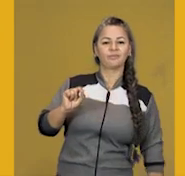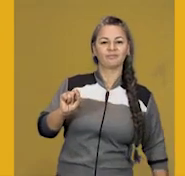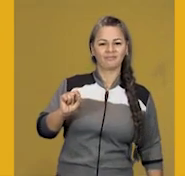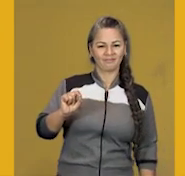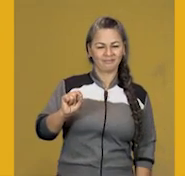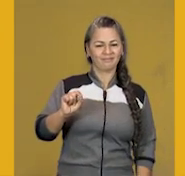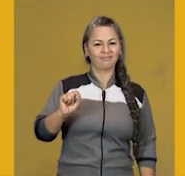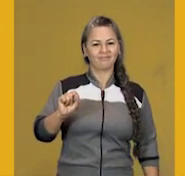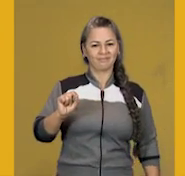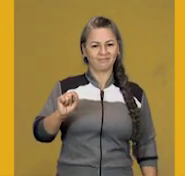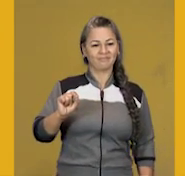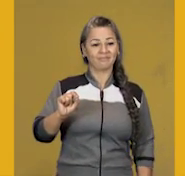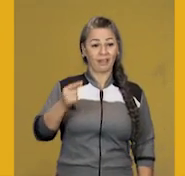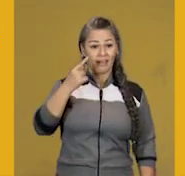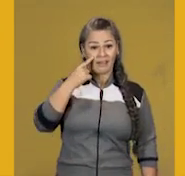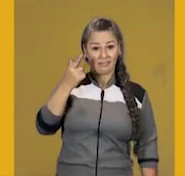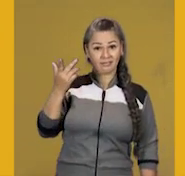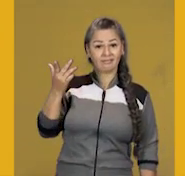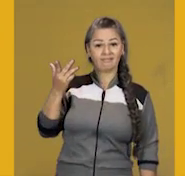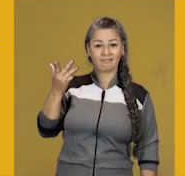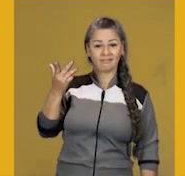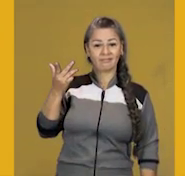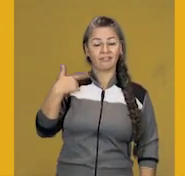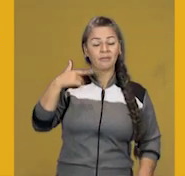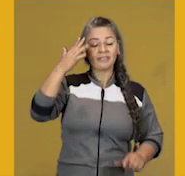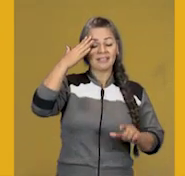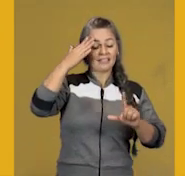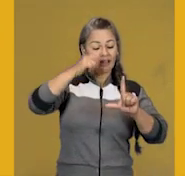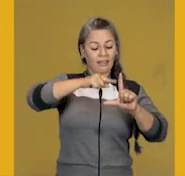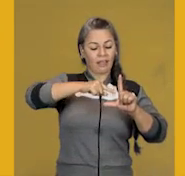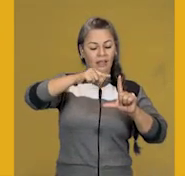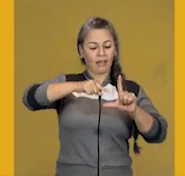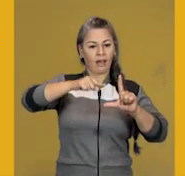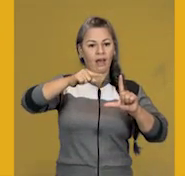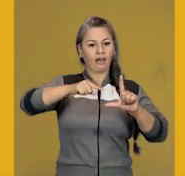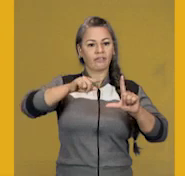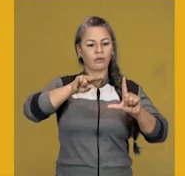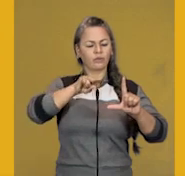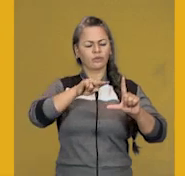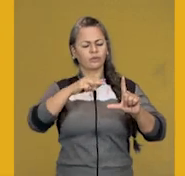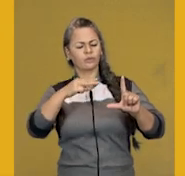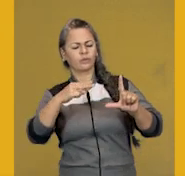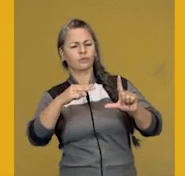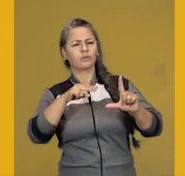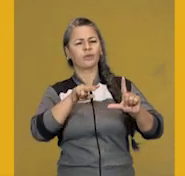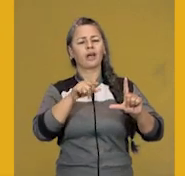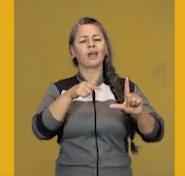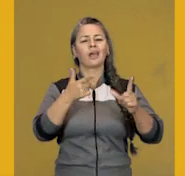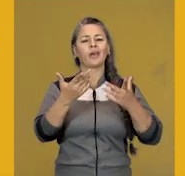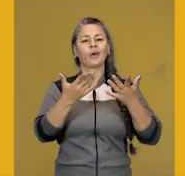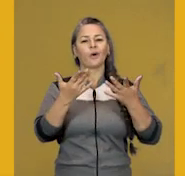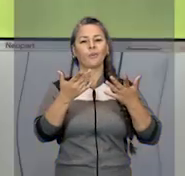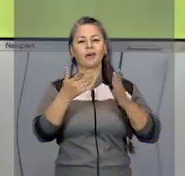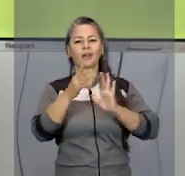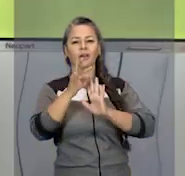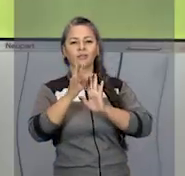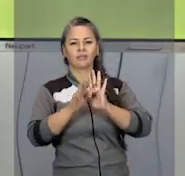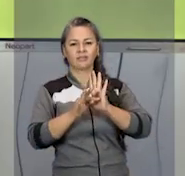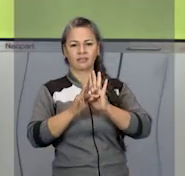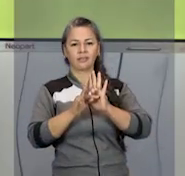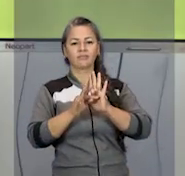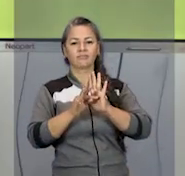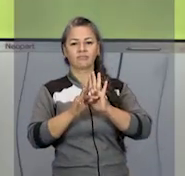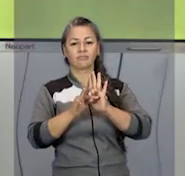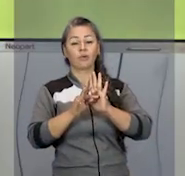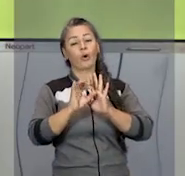do gráfico espacial, né, as imagens e a sua relação com o texto verbal,